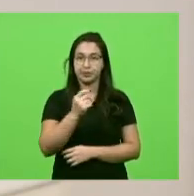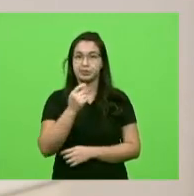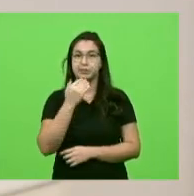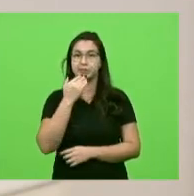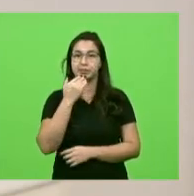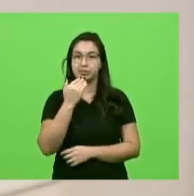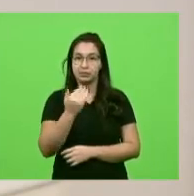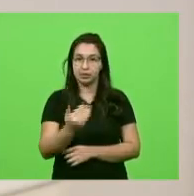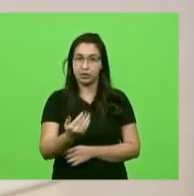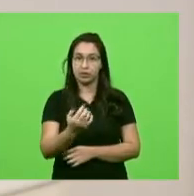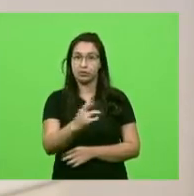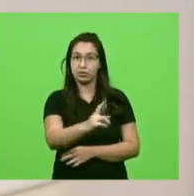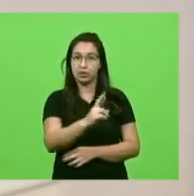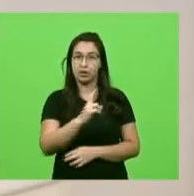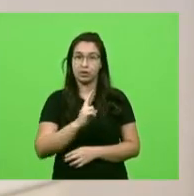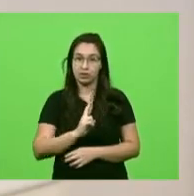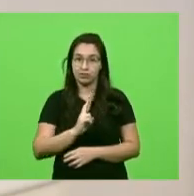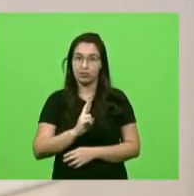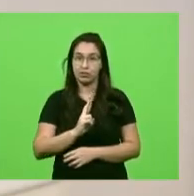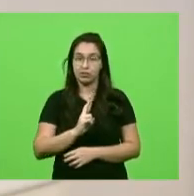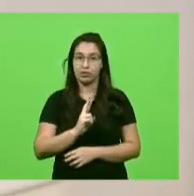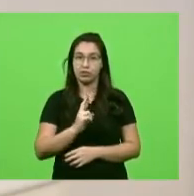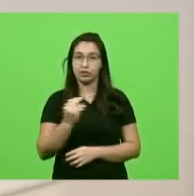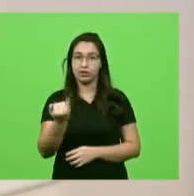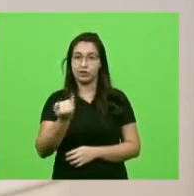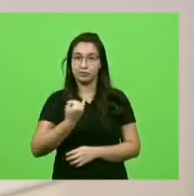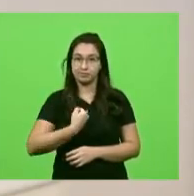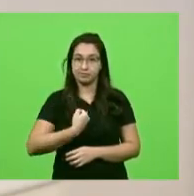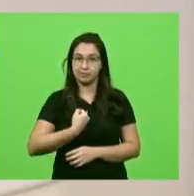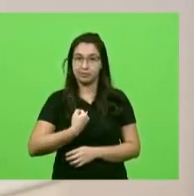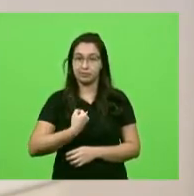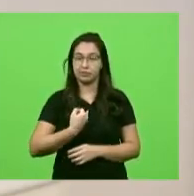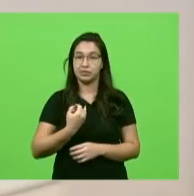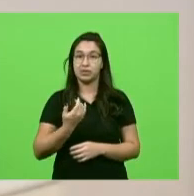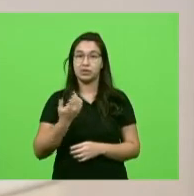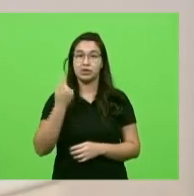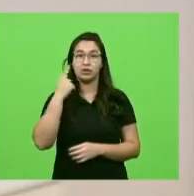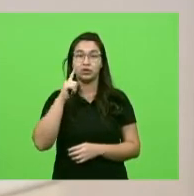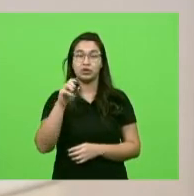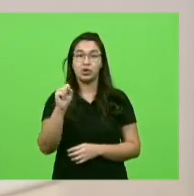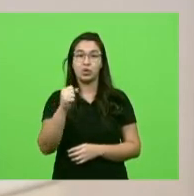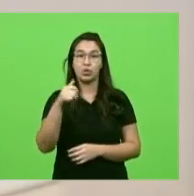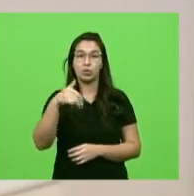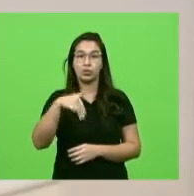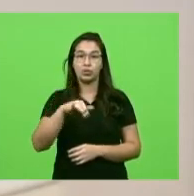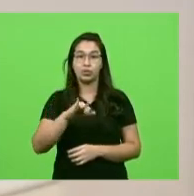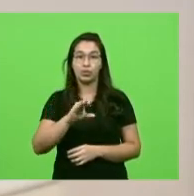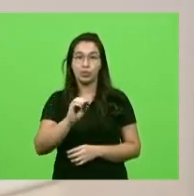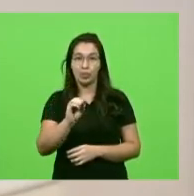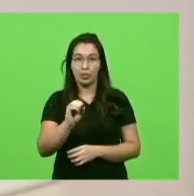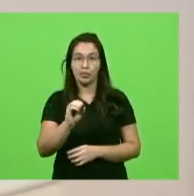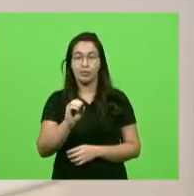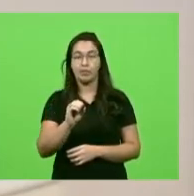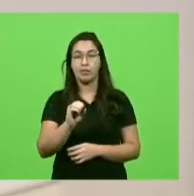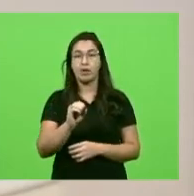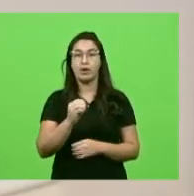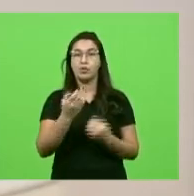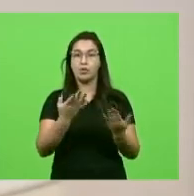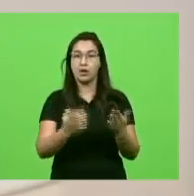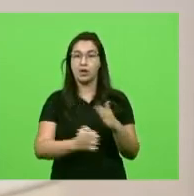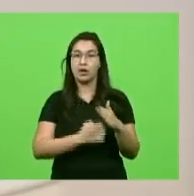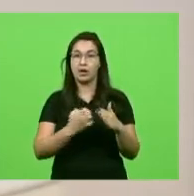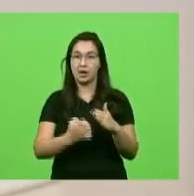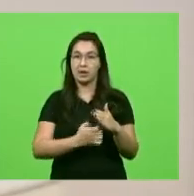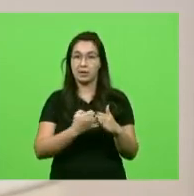solicitação de resposta à notificação, sobrevindo contra a notificação em 8 de maio de 2020, por meio da qual a contratada